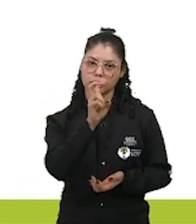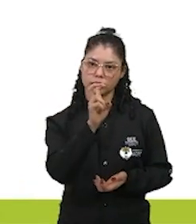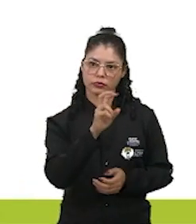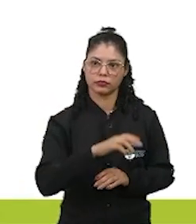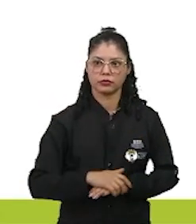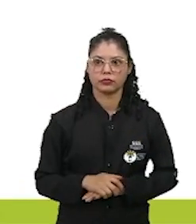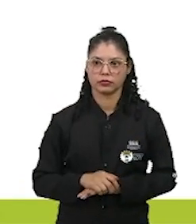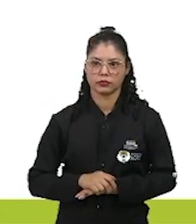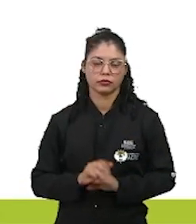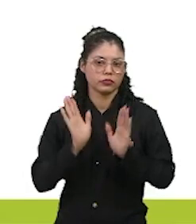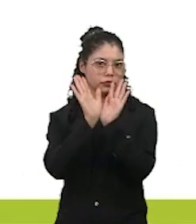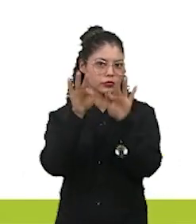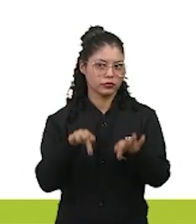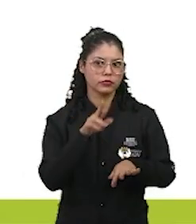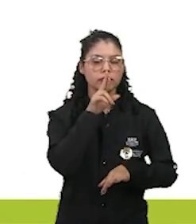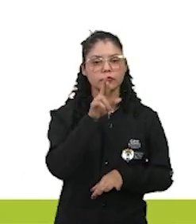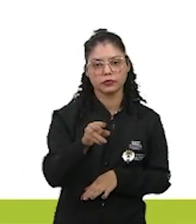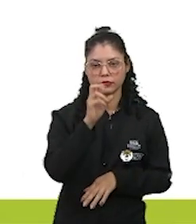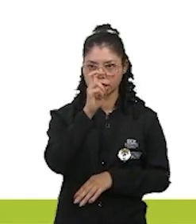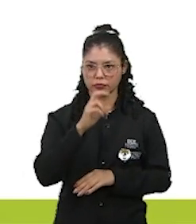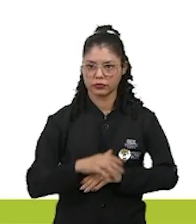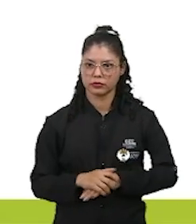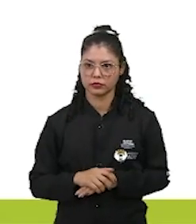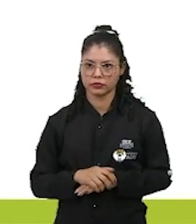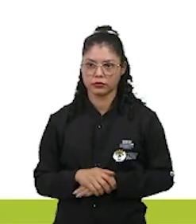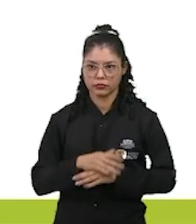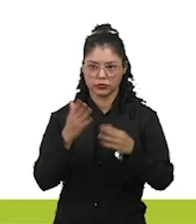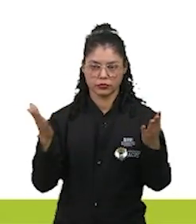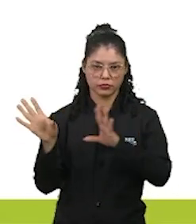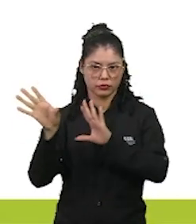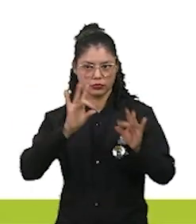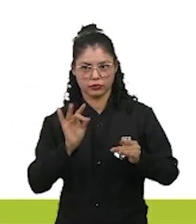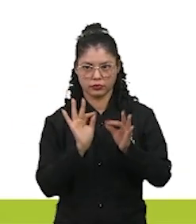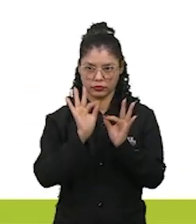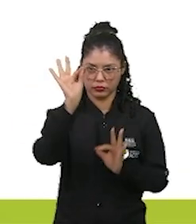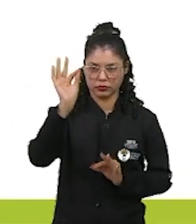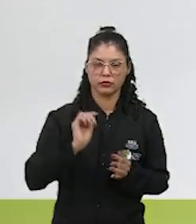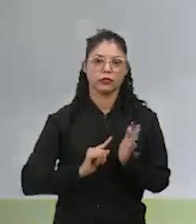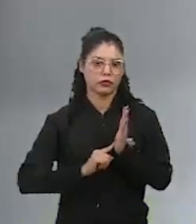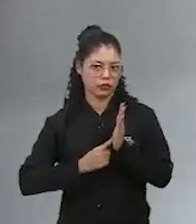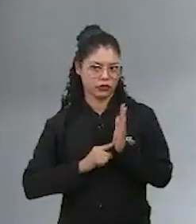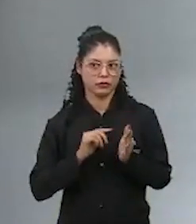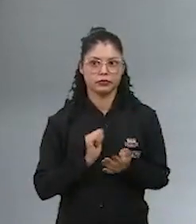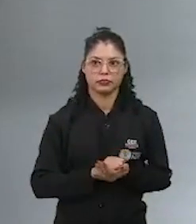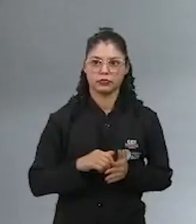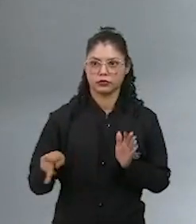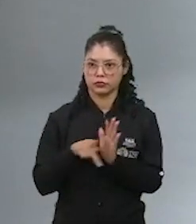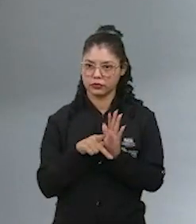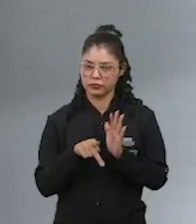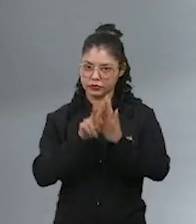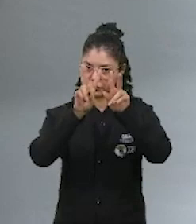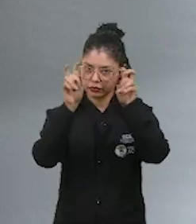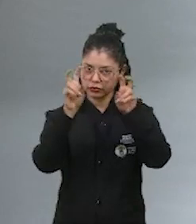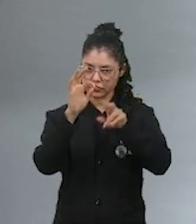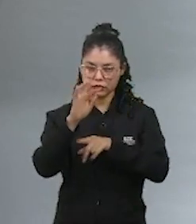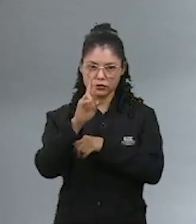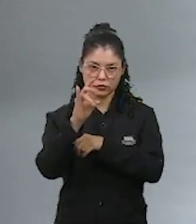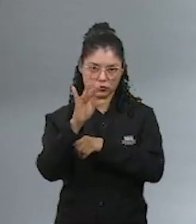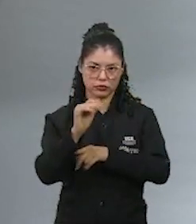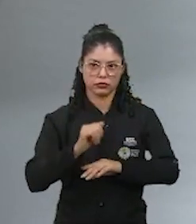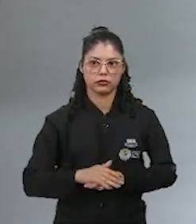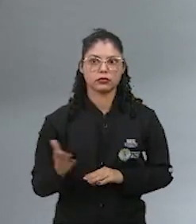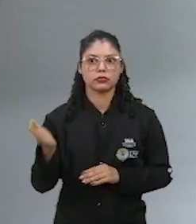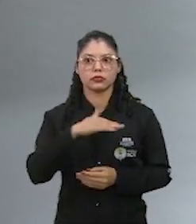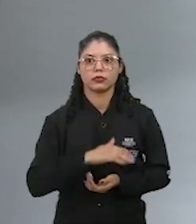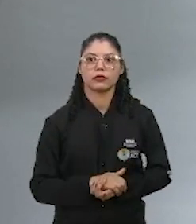é 5. Aí eu chego nesse valor que ele está atribuindo aqui, tá bom? Através da distância entre dois pontos ou do próprio Teorema de Pitágoras, tá?